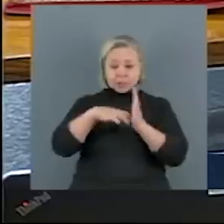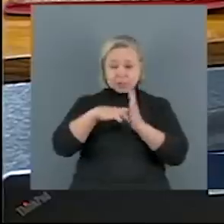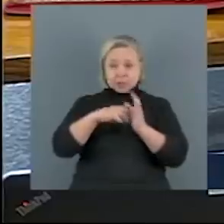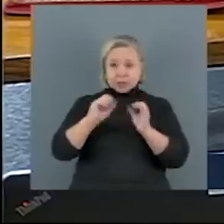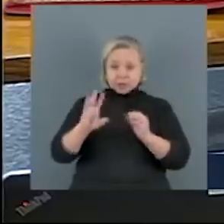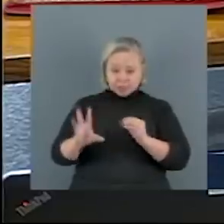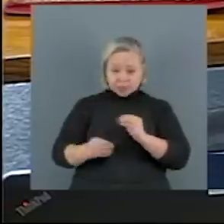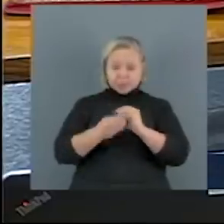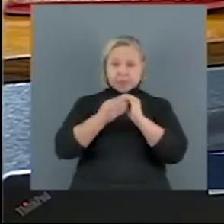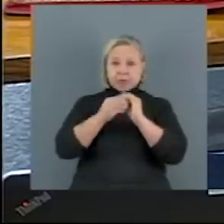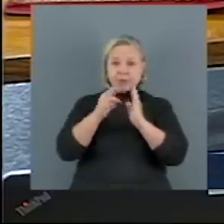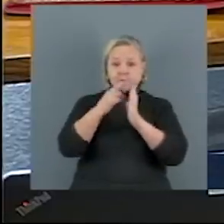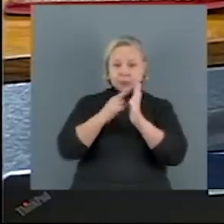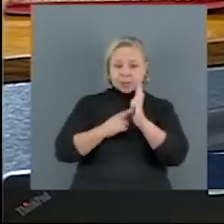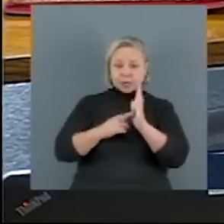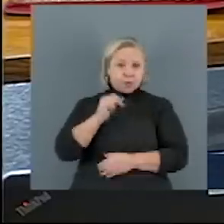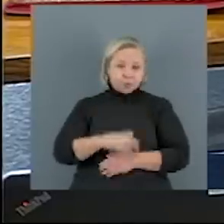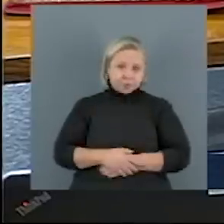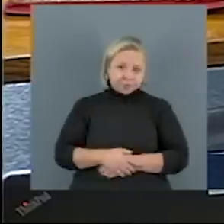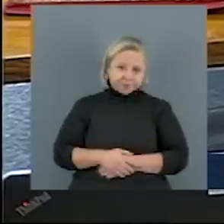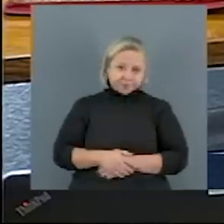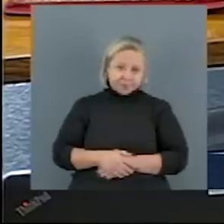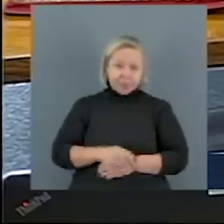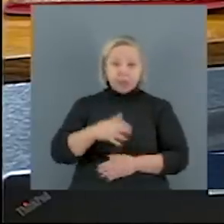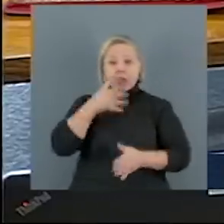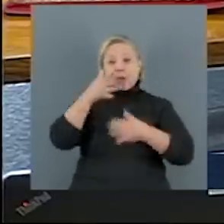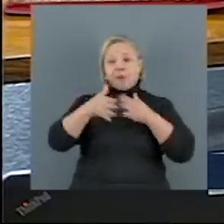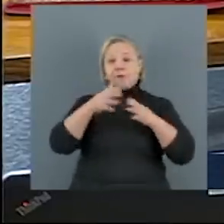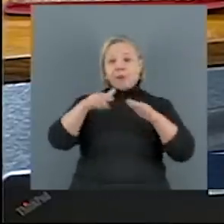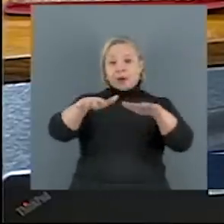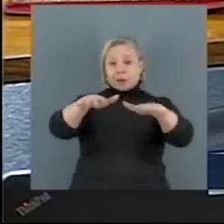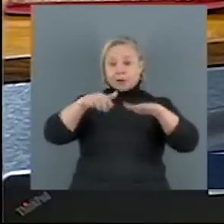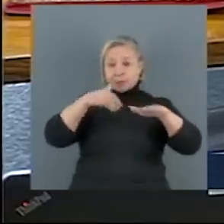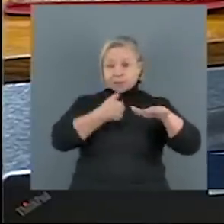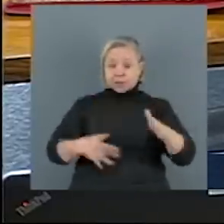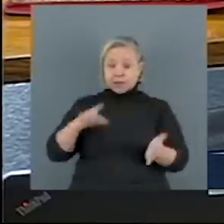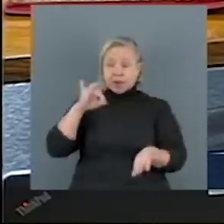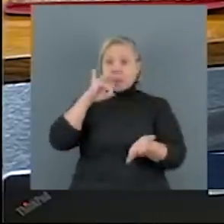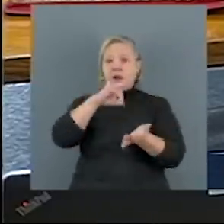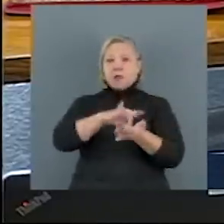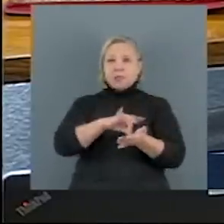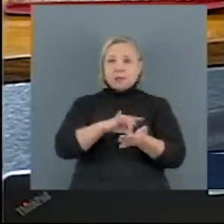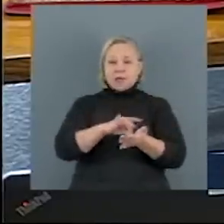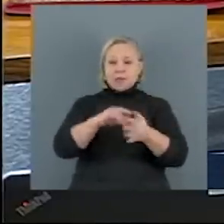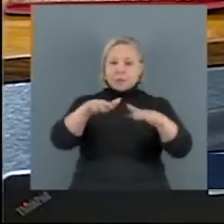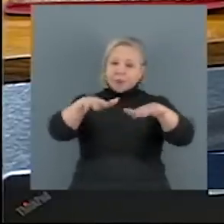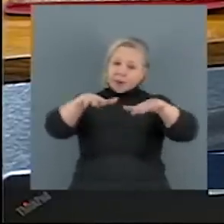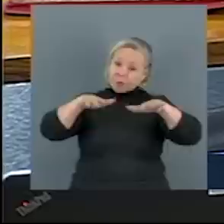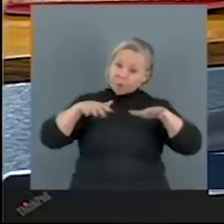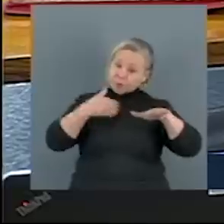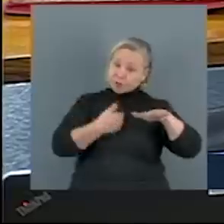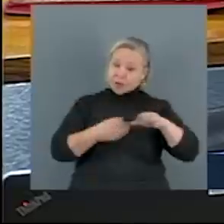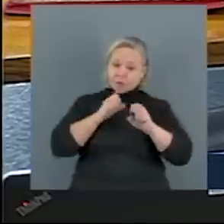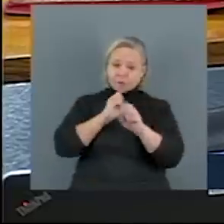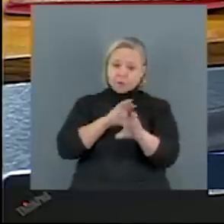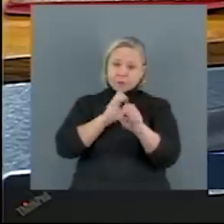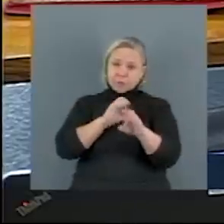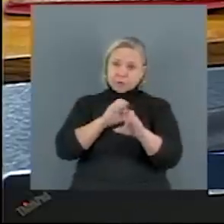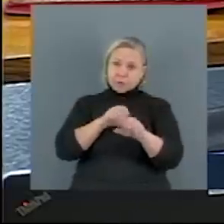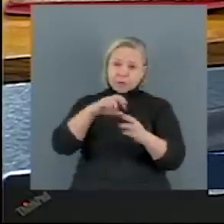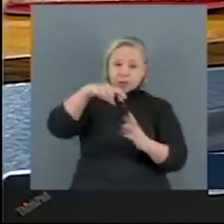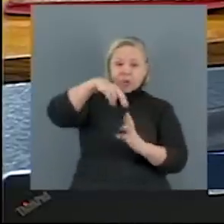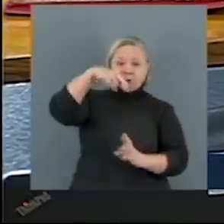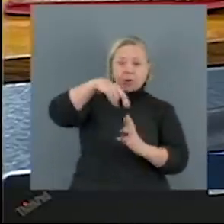subsidiariamente ao regimento comum, porque não há previsão no regimento comum, diz que a audiência pública será realizada pela comissão para instruir, no inciso 1º, para